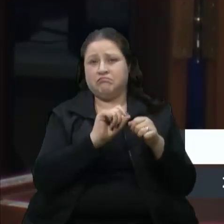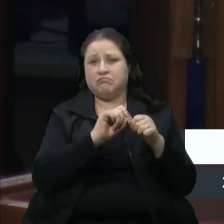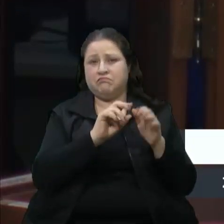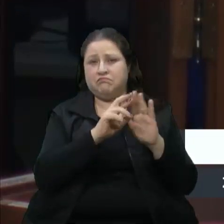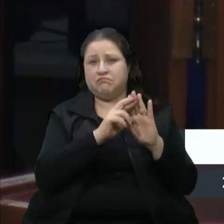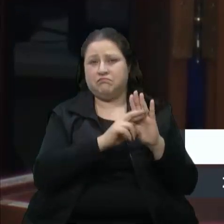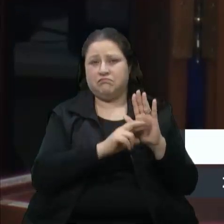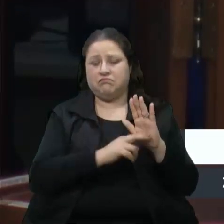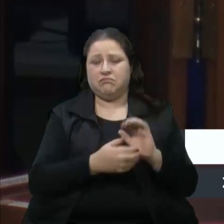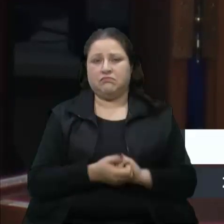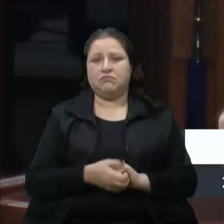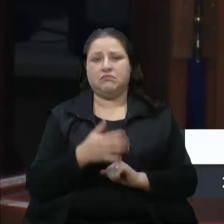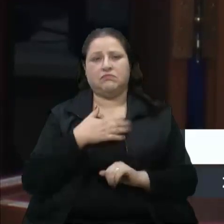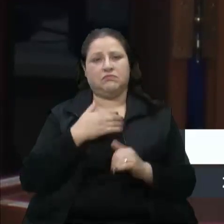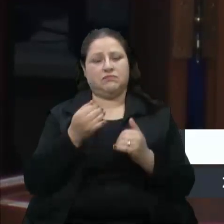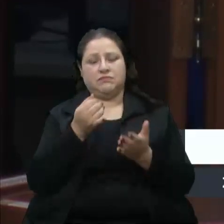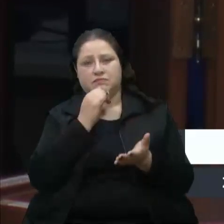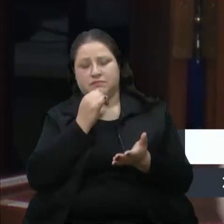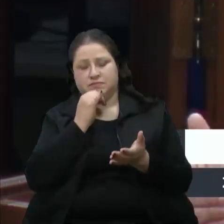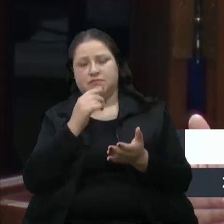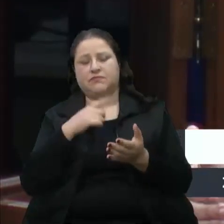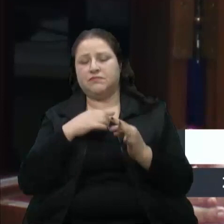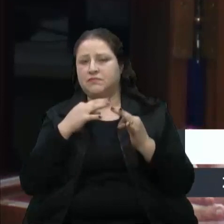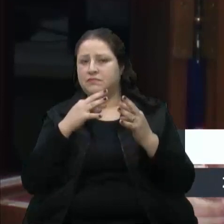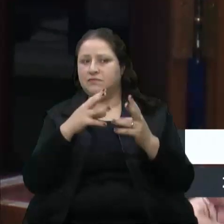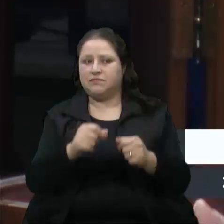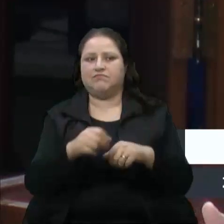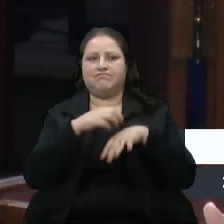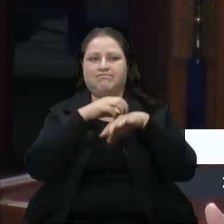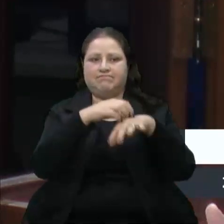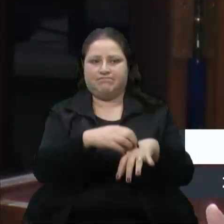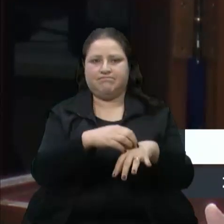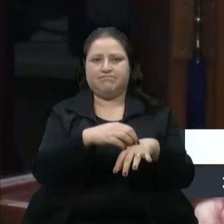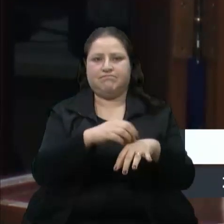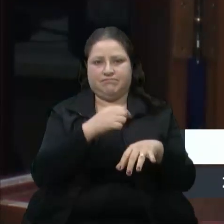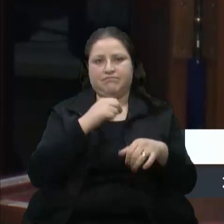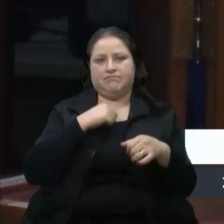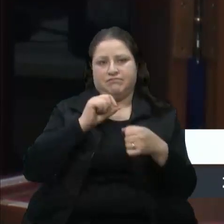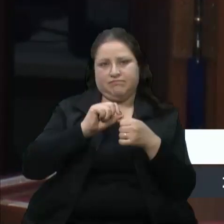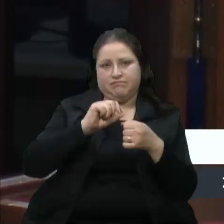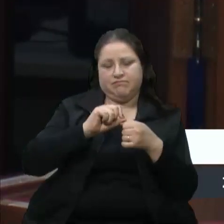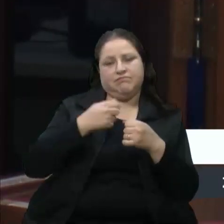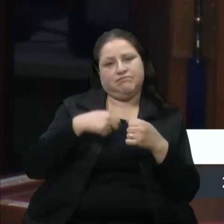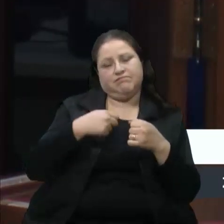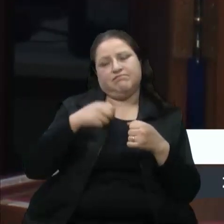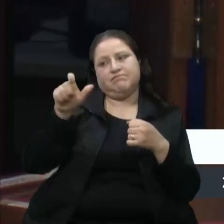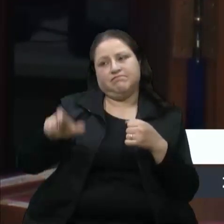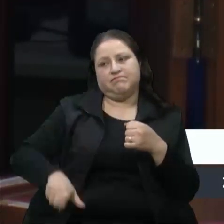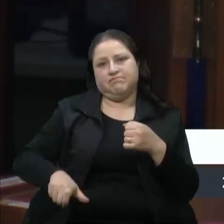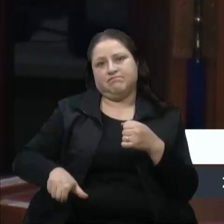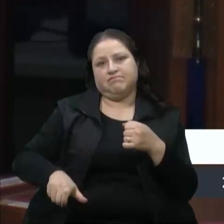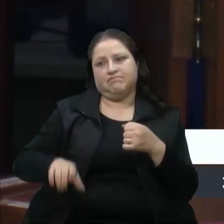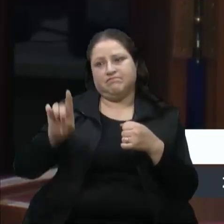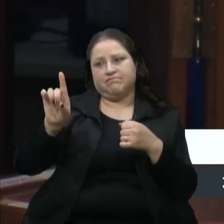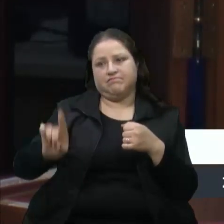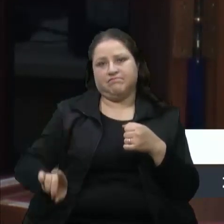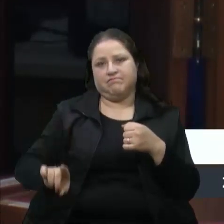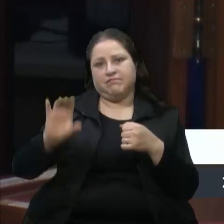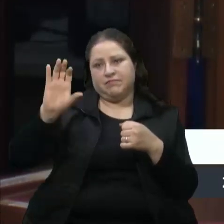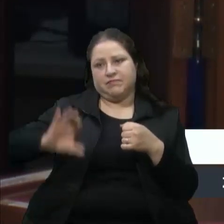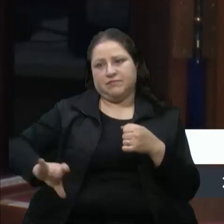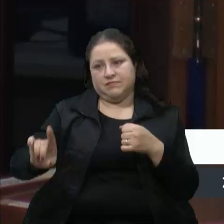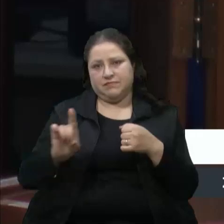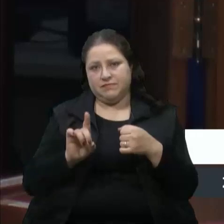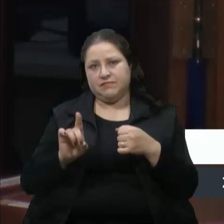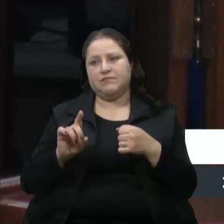todo o transporte que eu fizer, eu tenho que proporcionar uma nota fiscal para o meu cliente. Então, desta forma, através